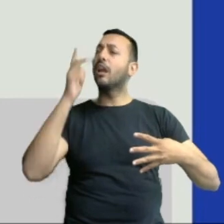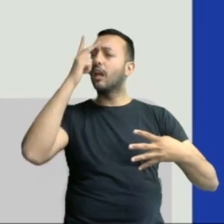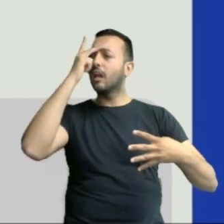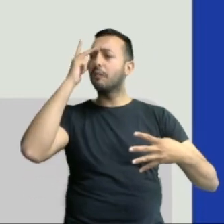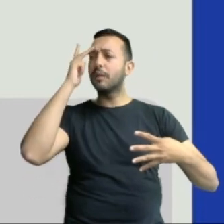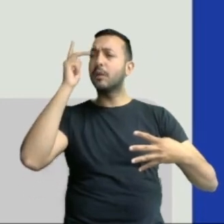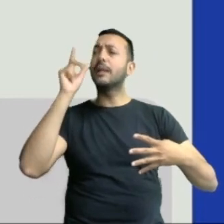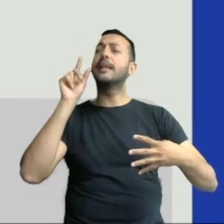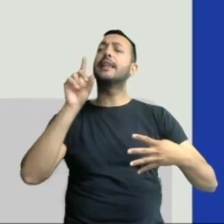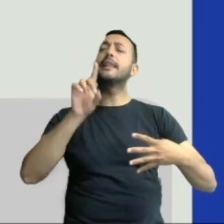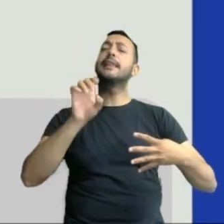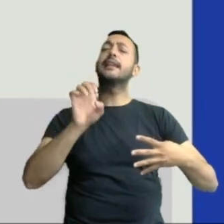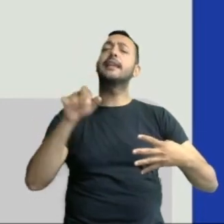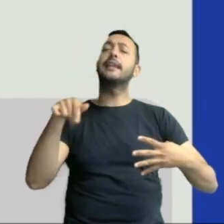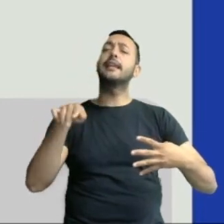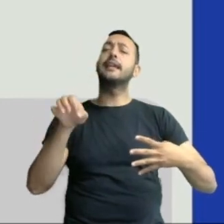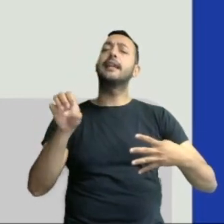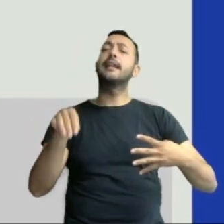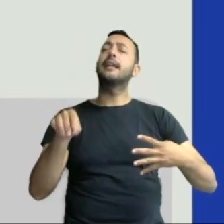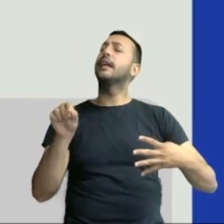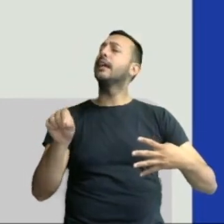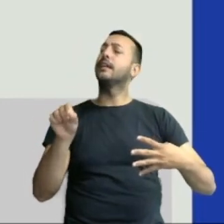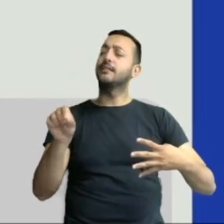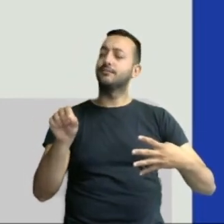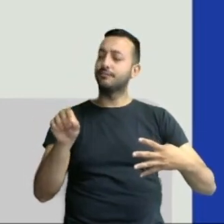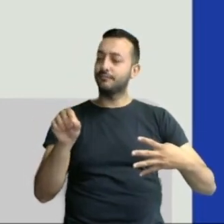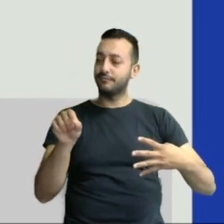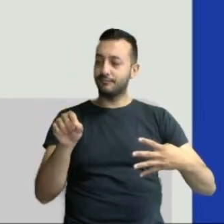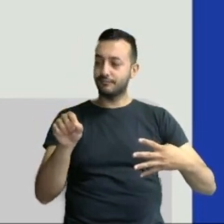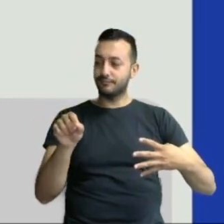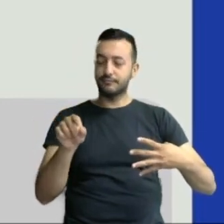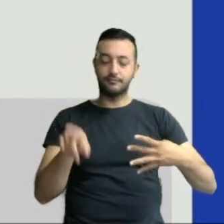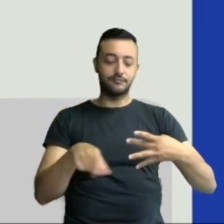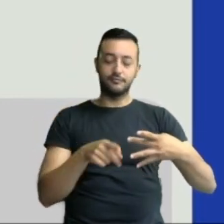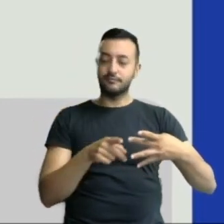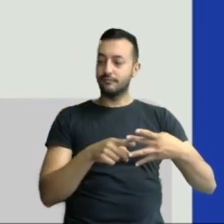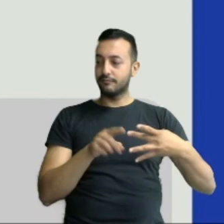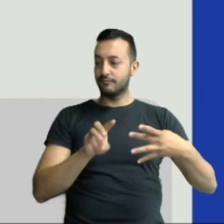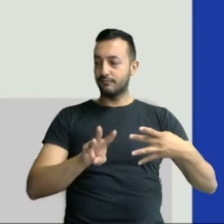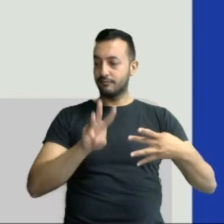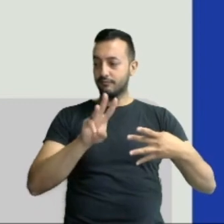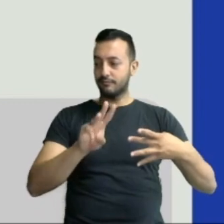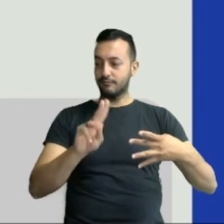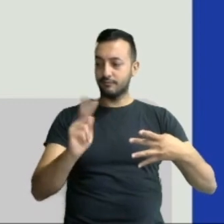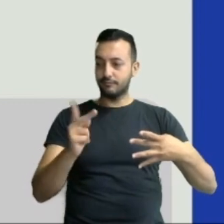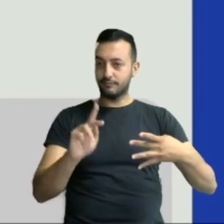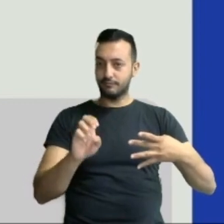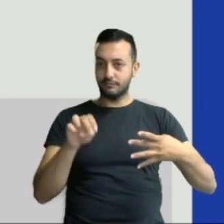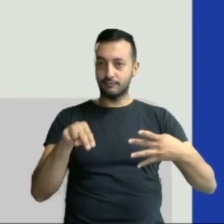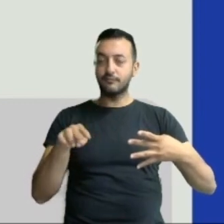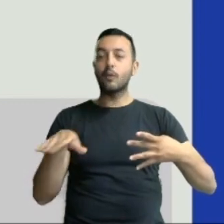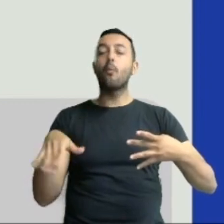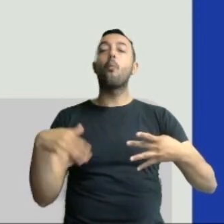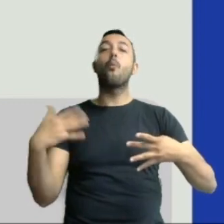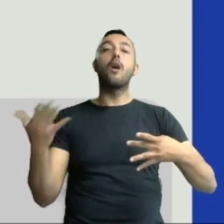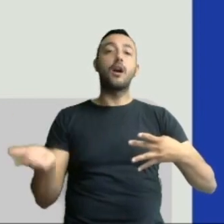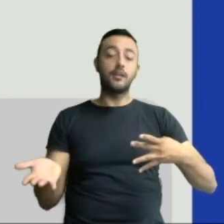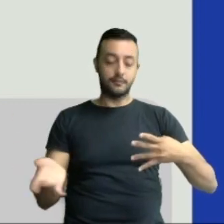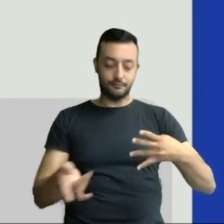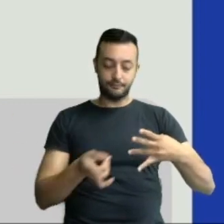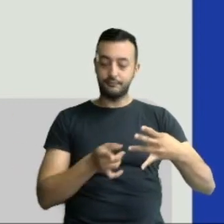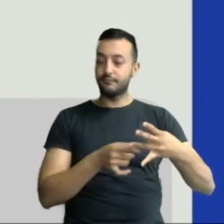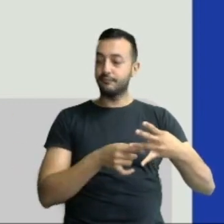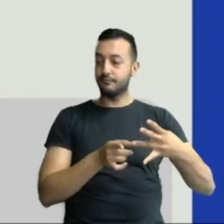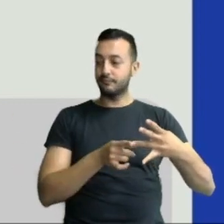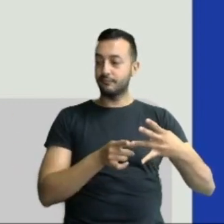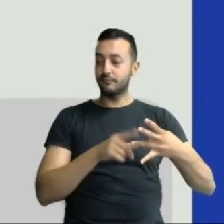De quem. E aí? Na letra B, temos o when, que é quando. Letra